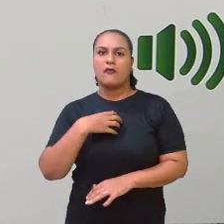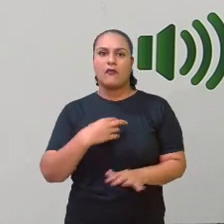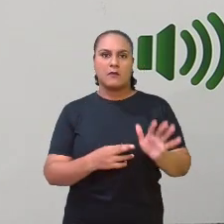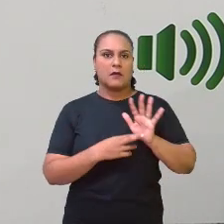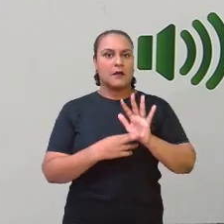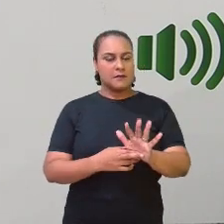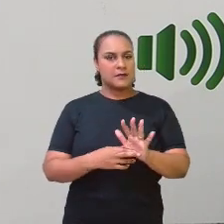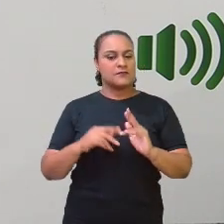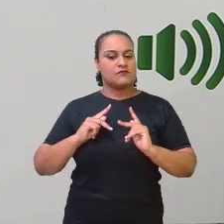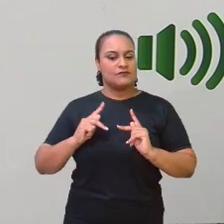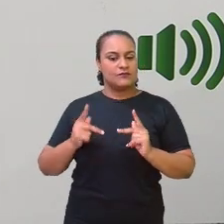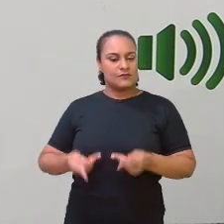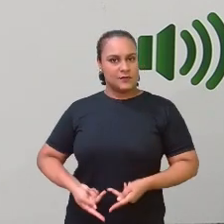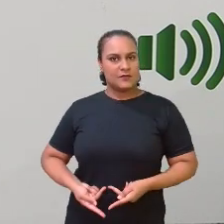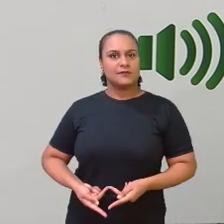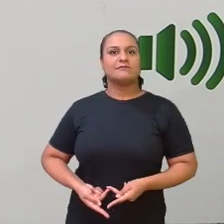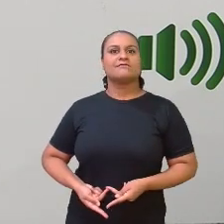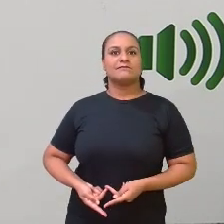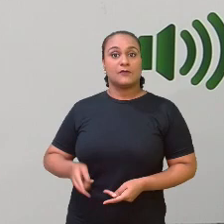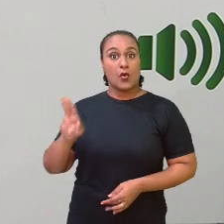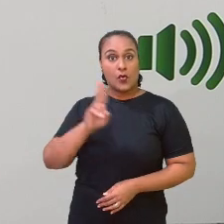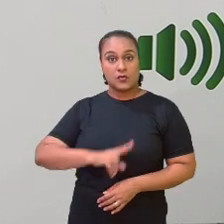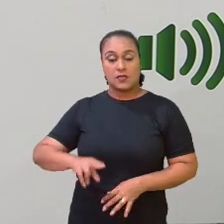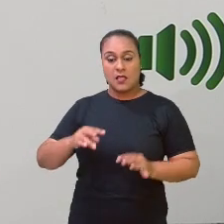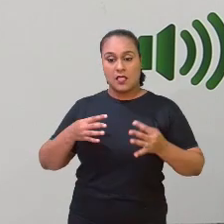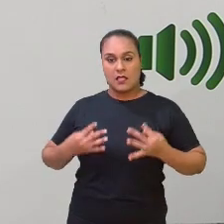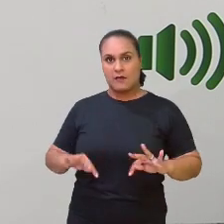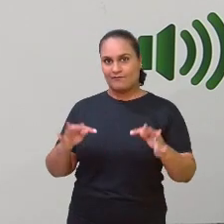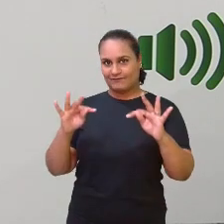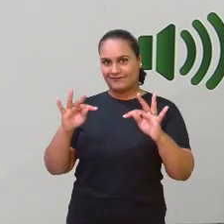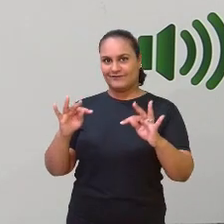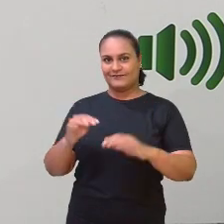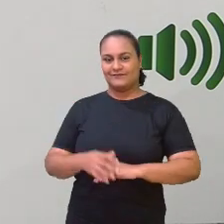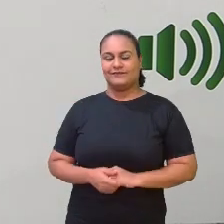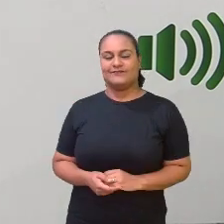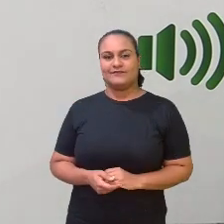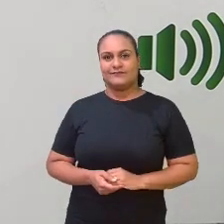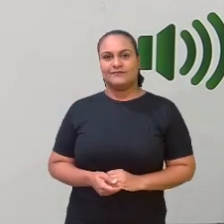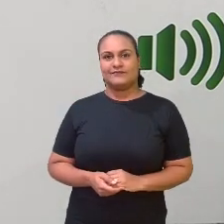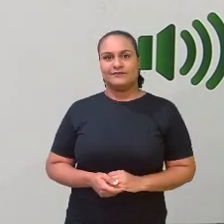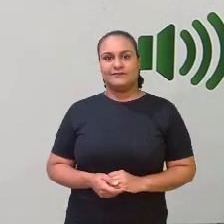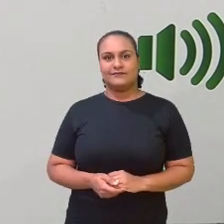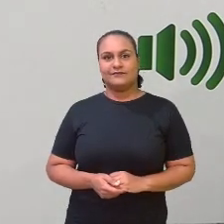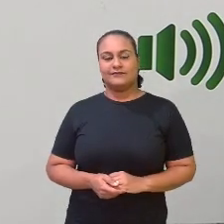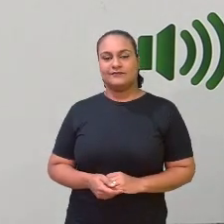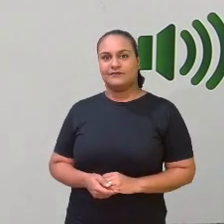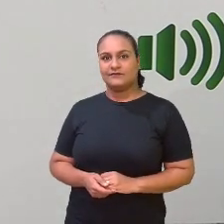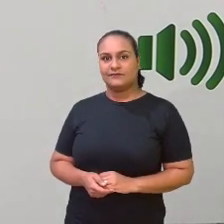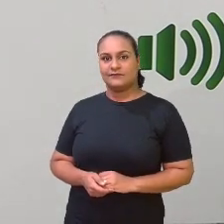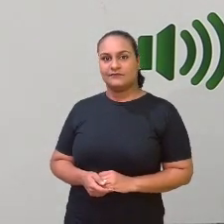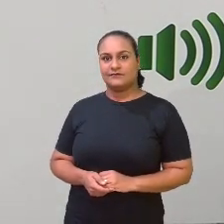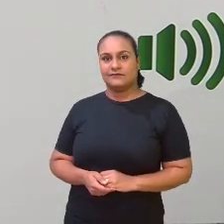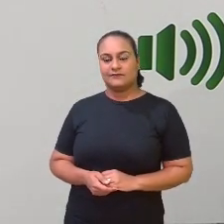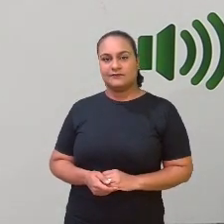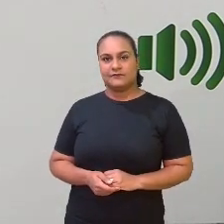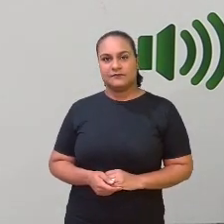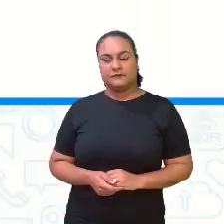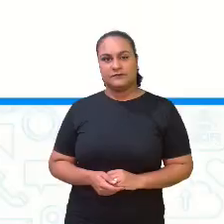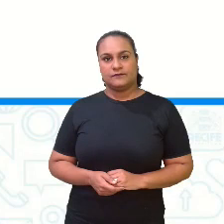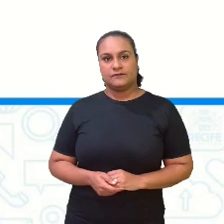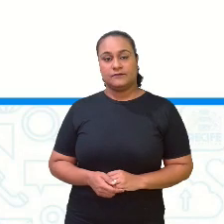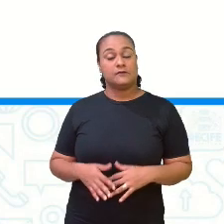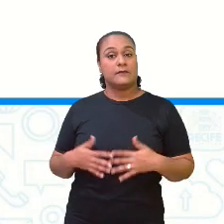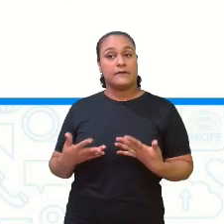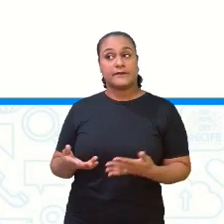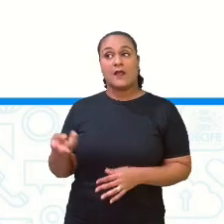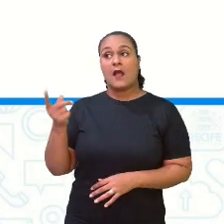representação humana, através da tecnologia, certo? E aí, gente, a gente